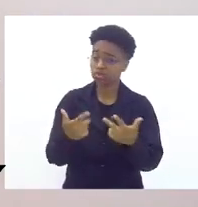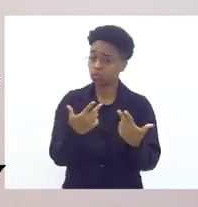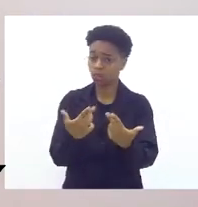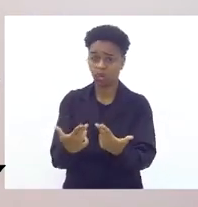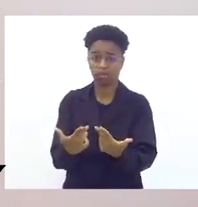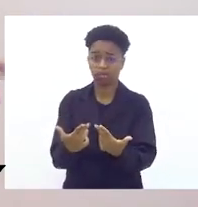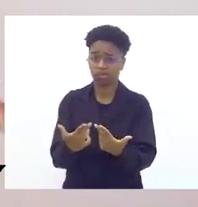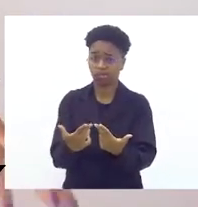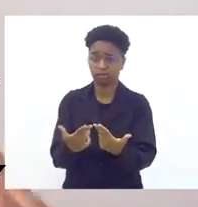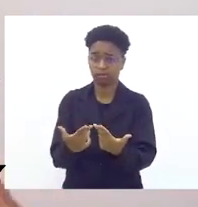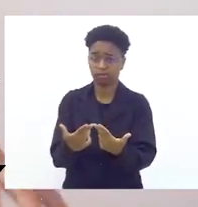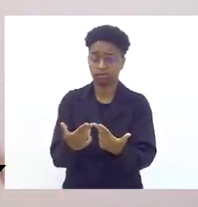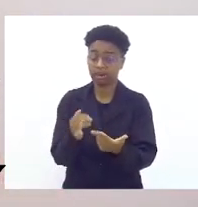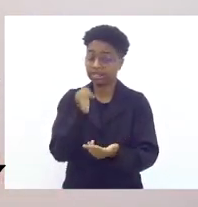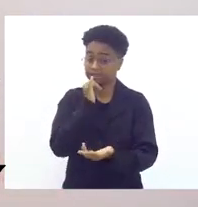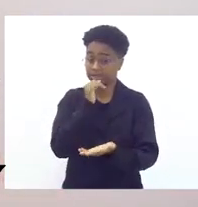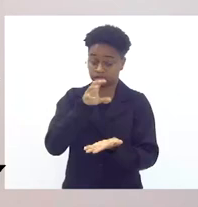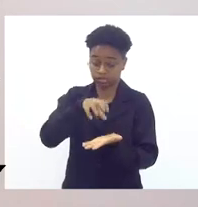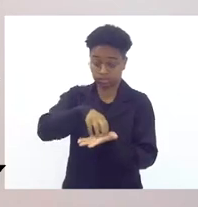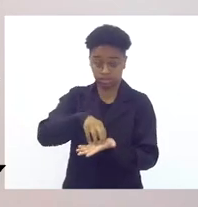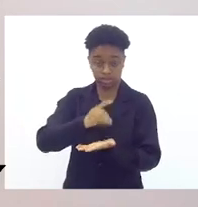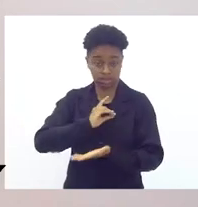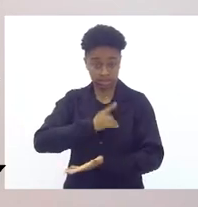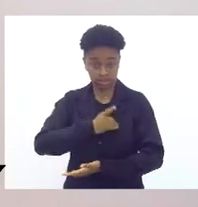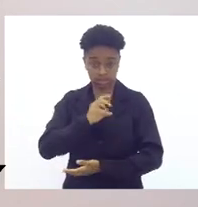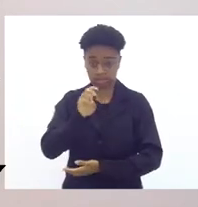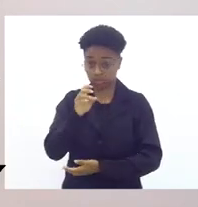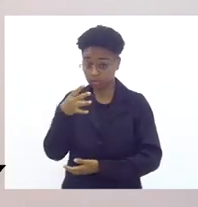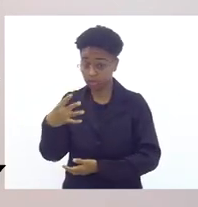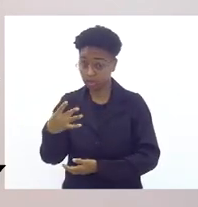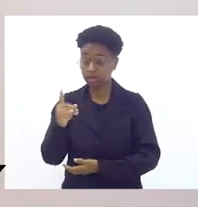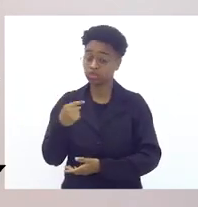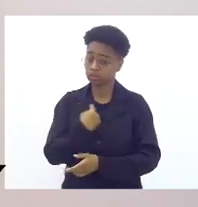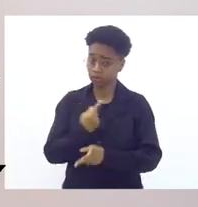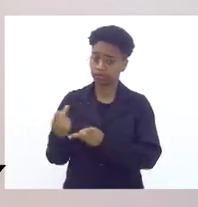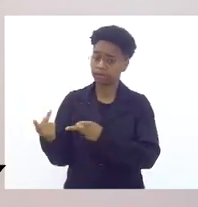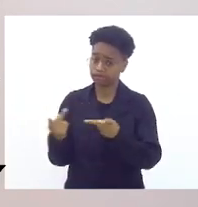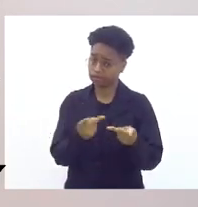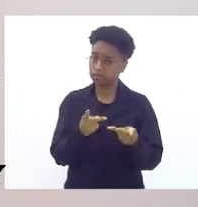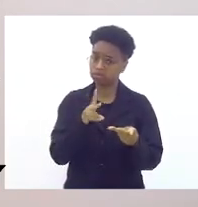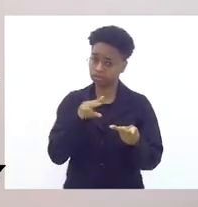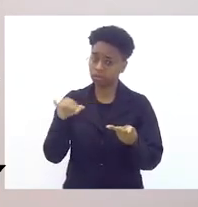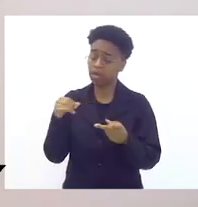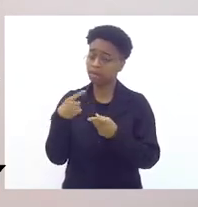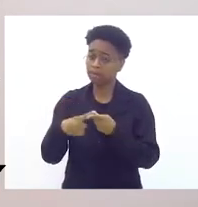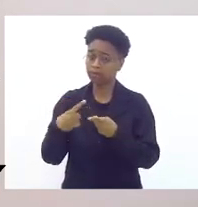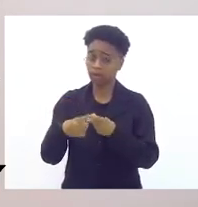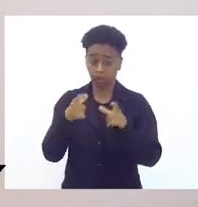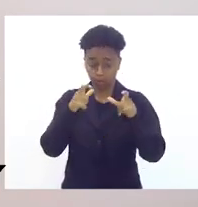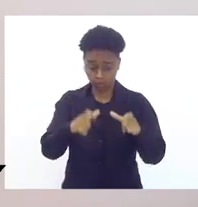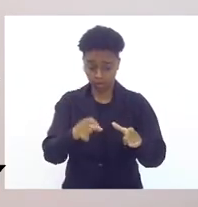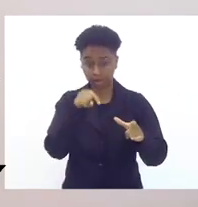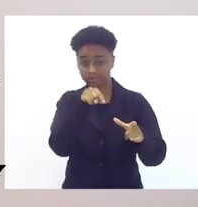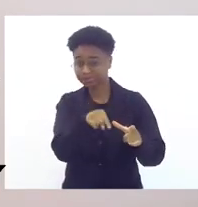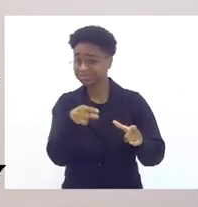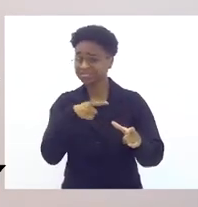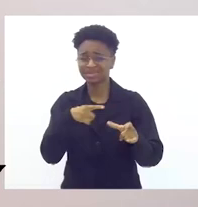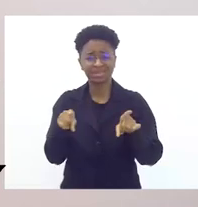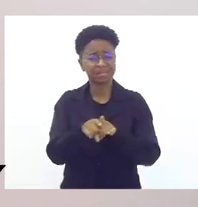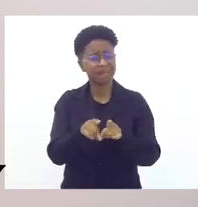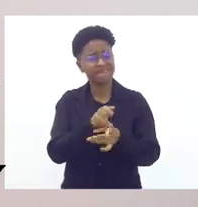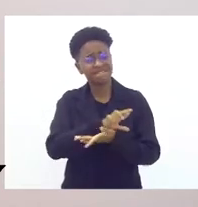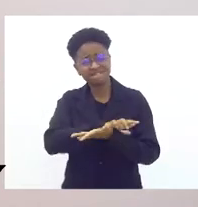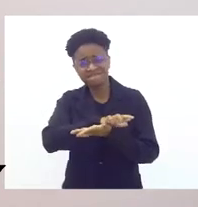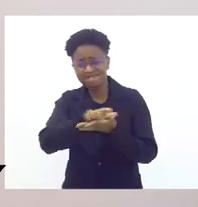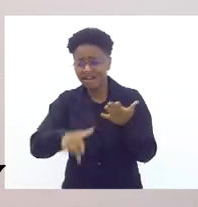há 54 DP por exemplo é uma das delegacias que nós vamos visitar porque é da onde também teve várias